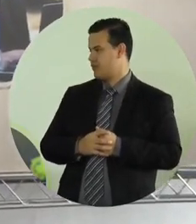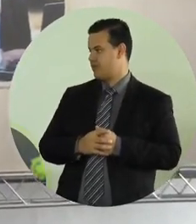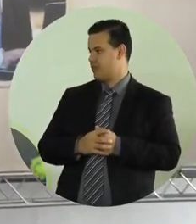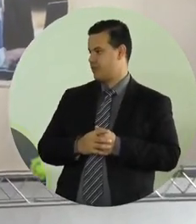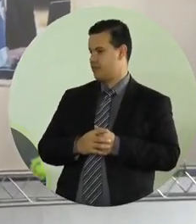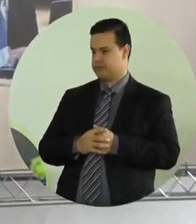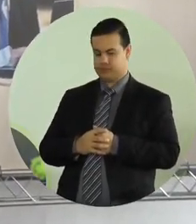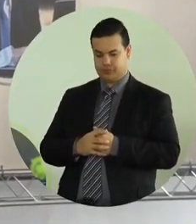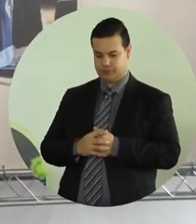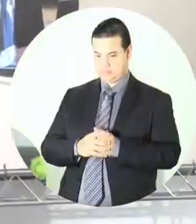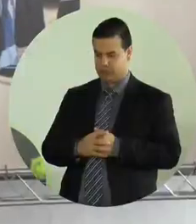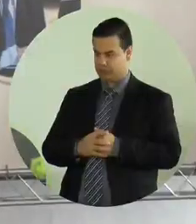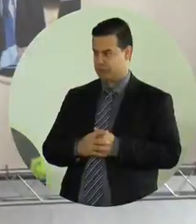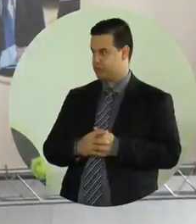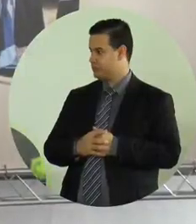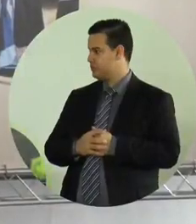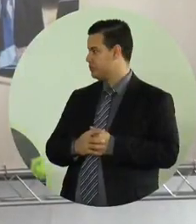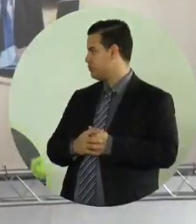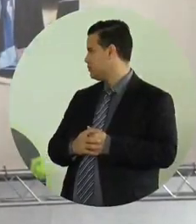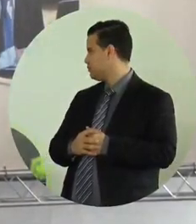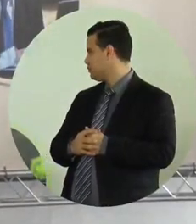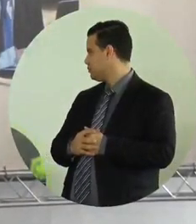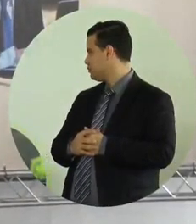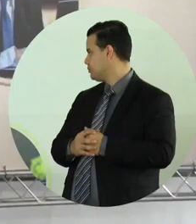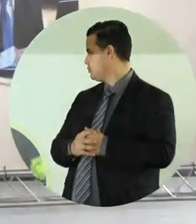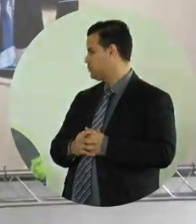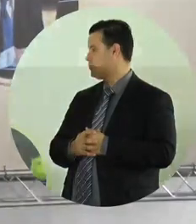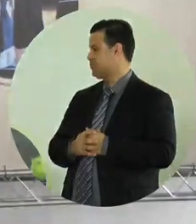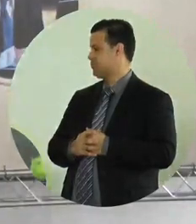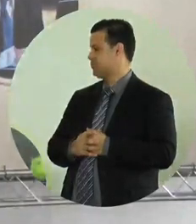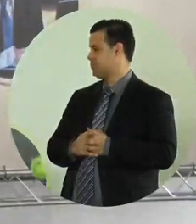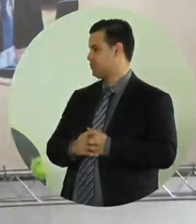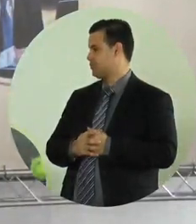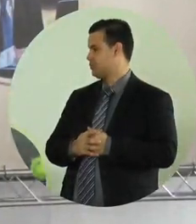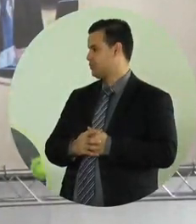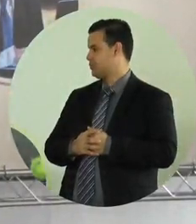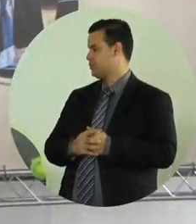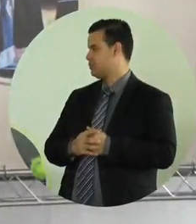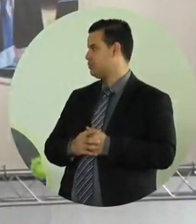Já posicionado também a Jéssica para esse momento.